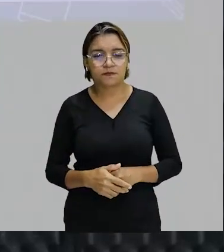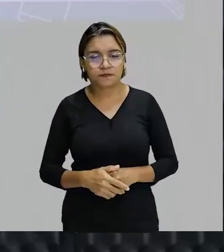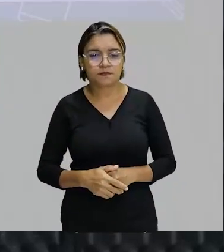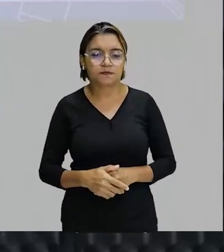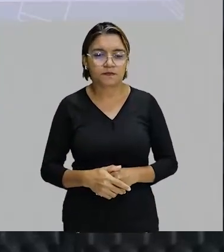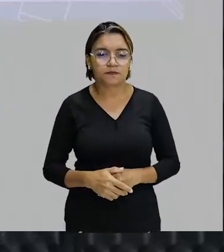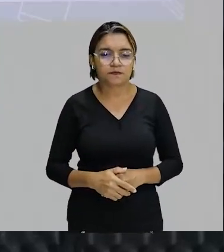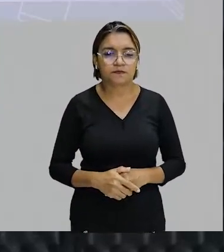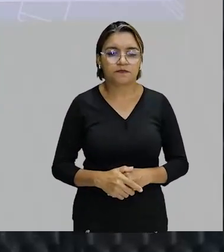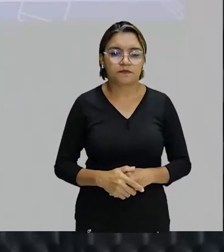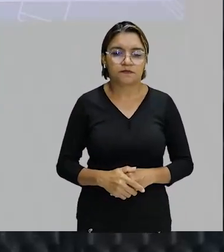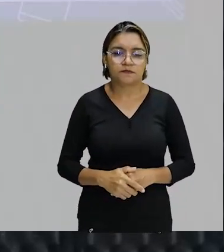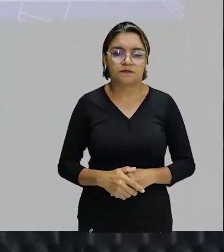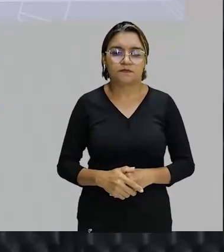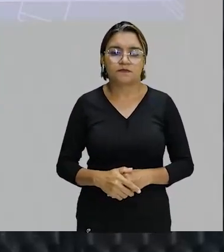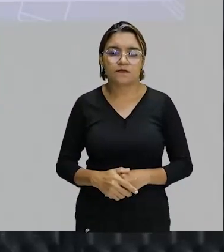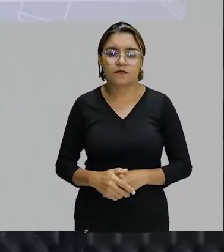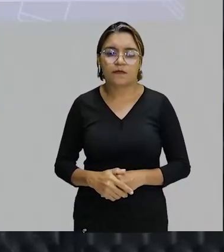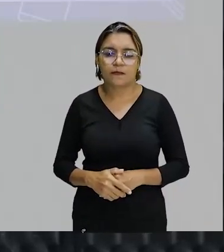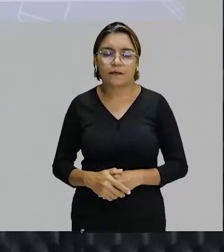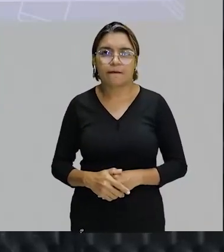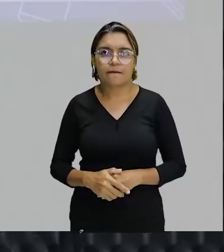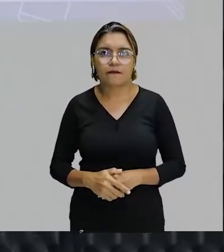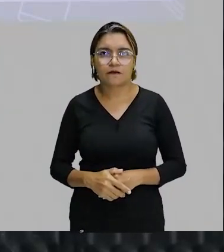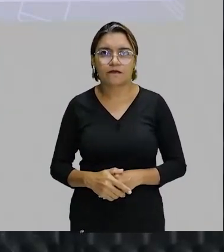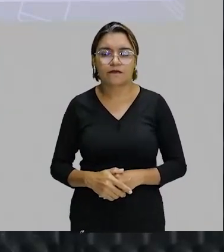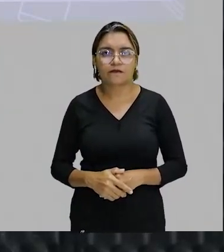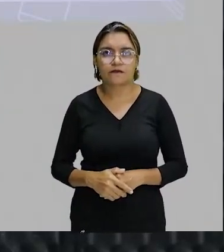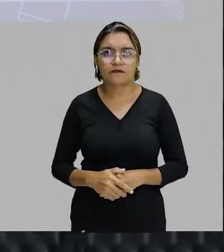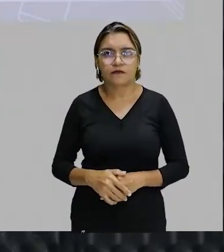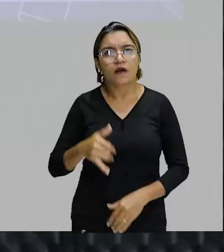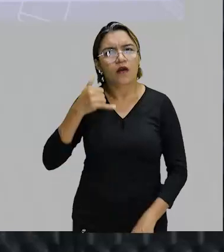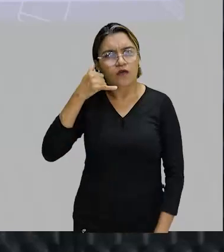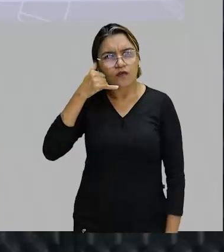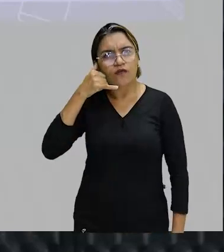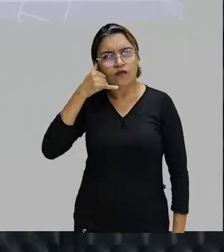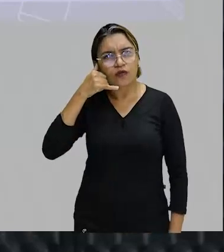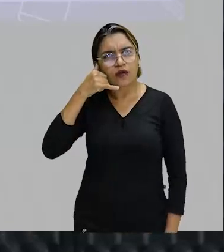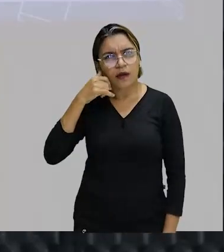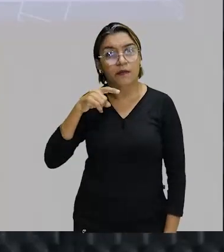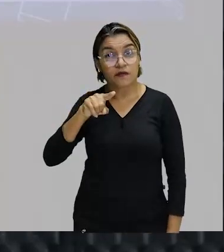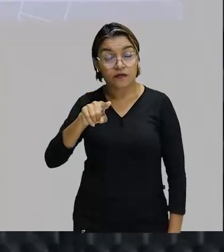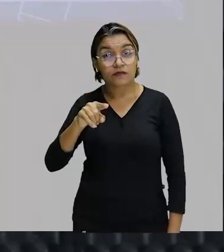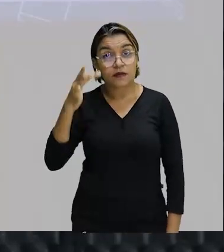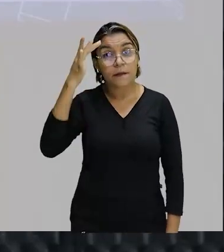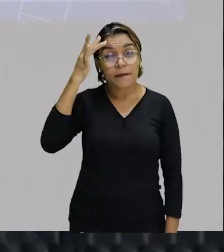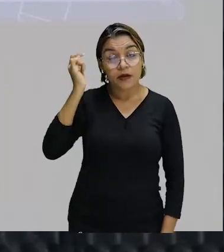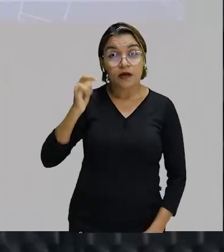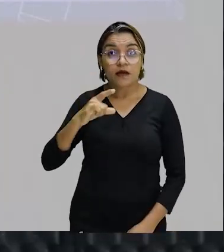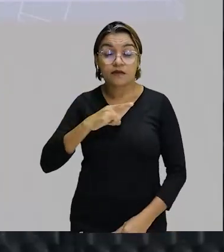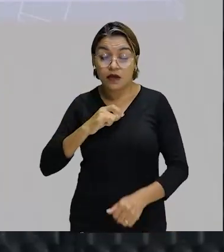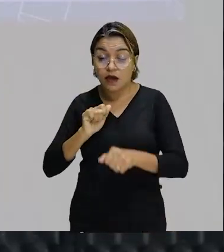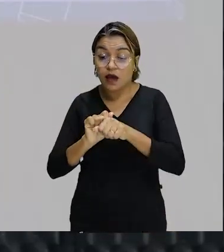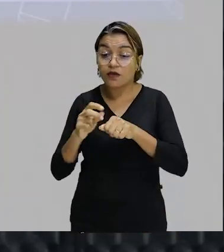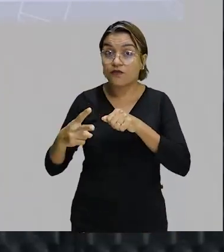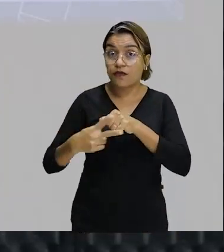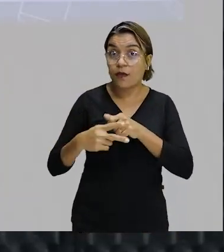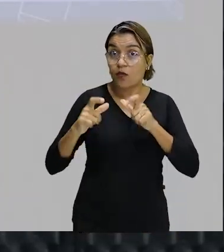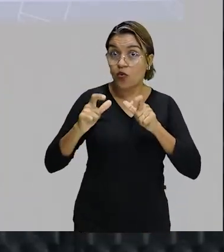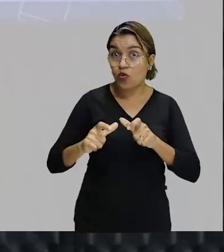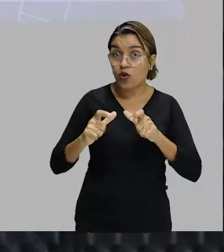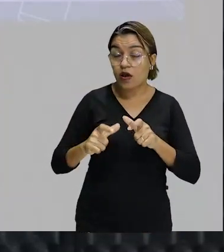I will call you tomorrow. Eu vou ligar para você amanhã. Então, aqui eu tenho advérbios de